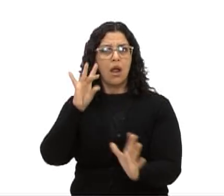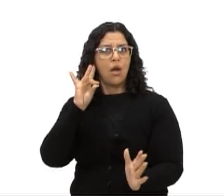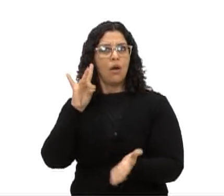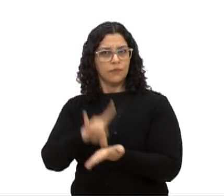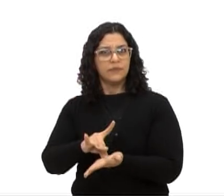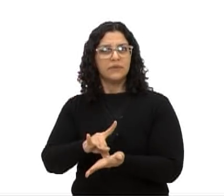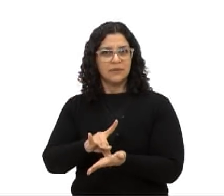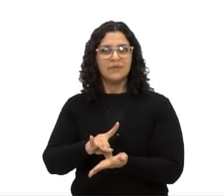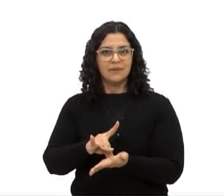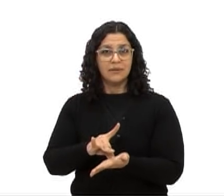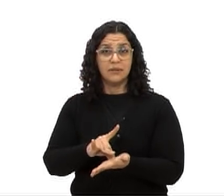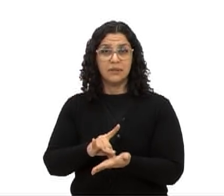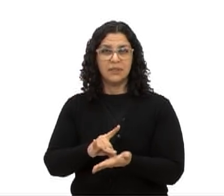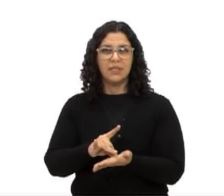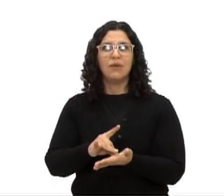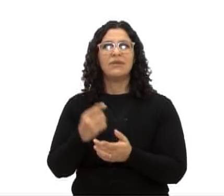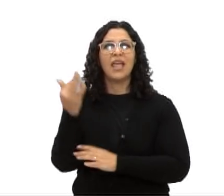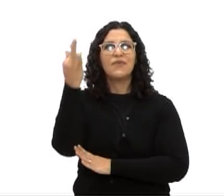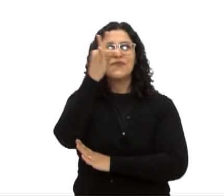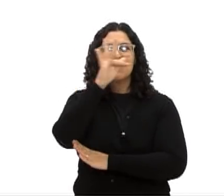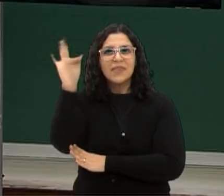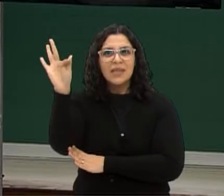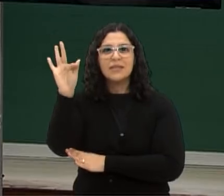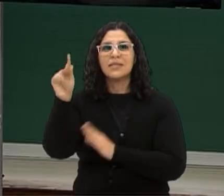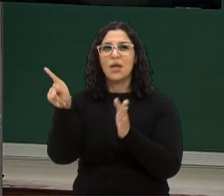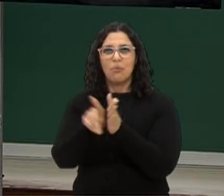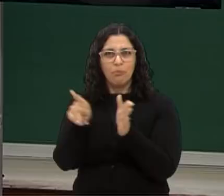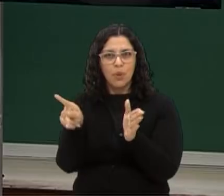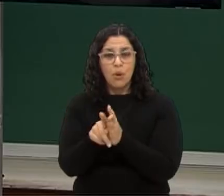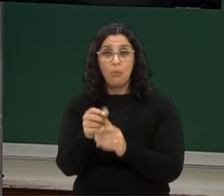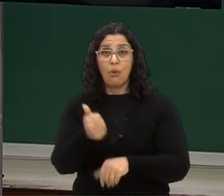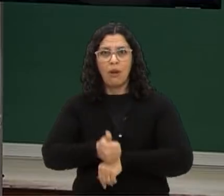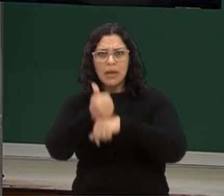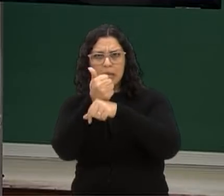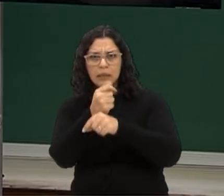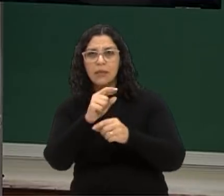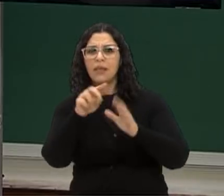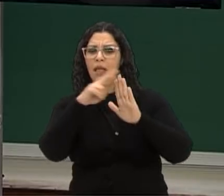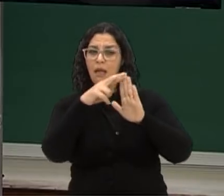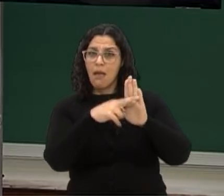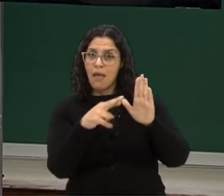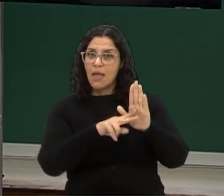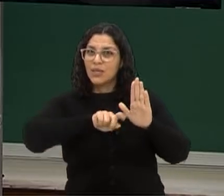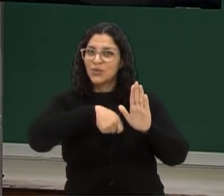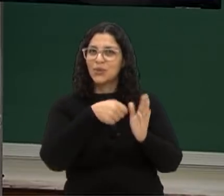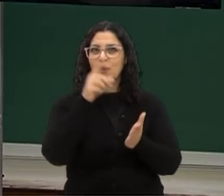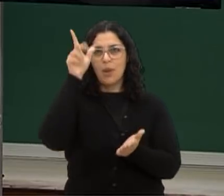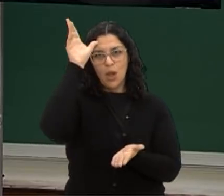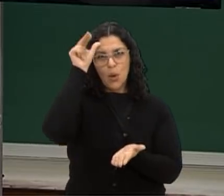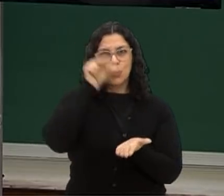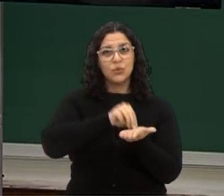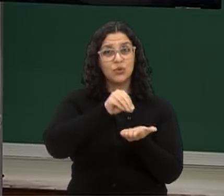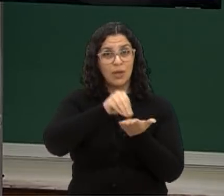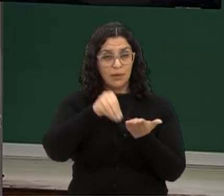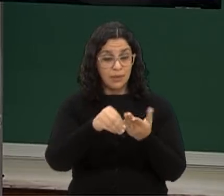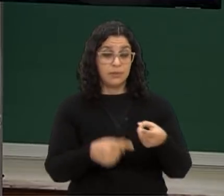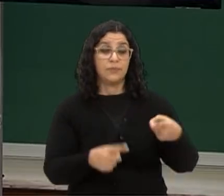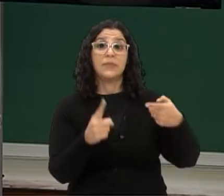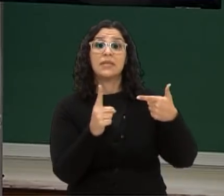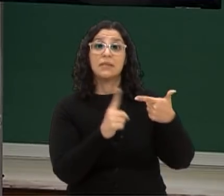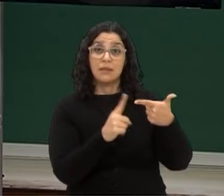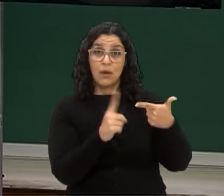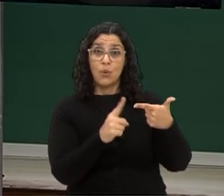falou lá sobre, né, a confederação que rege o xadrez. Então, vocês lembram lá que a gente já conversou sobre isso, né? Segundo, ter